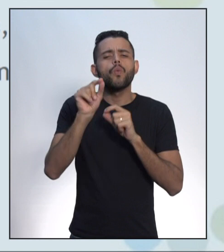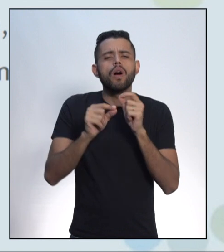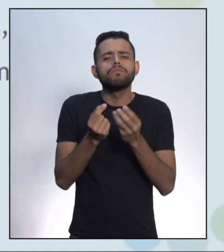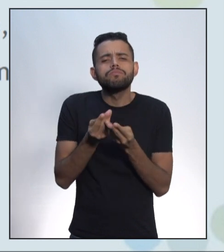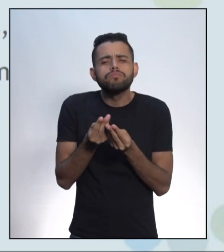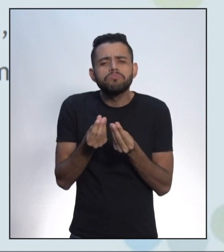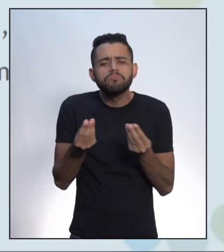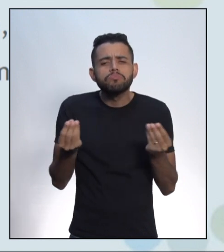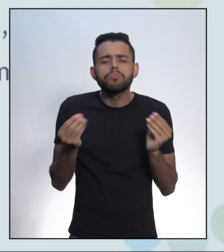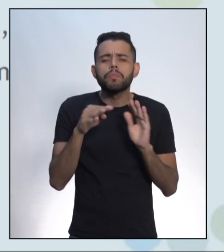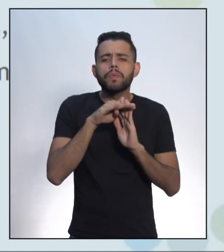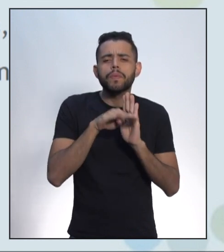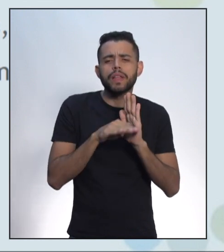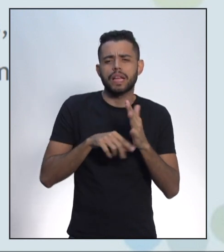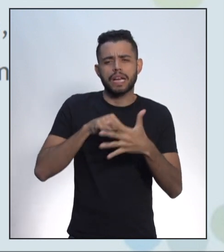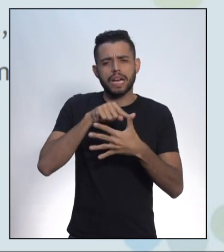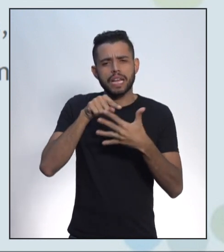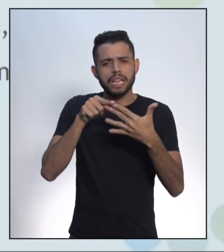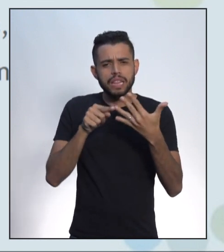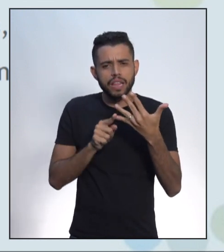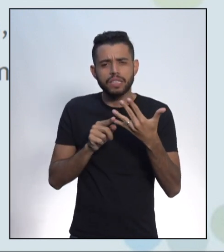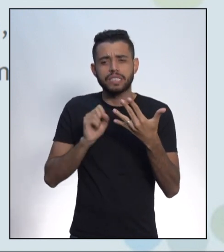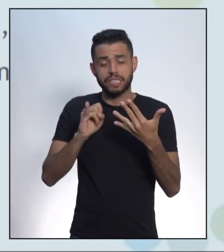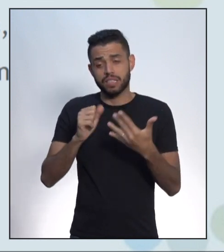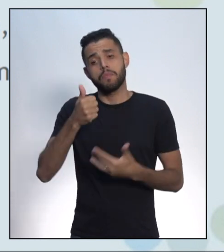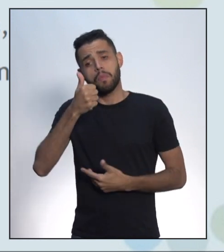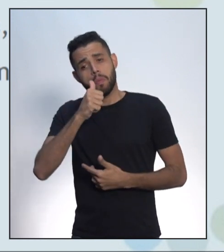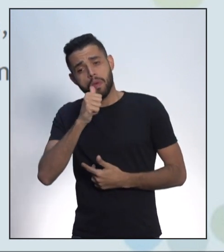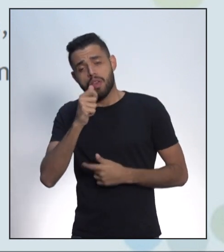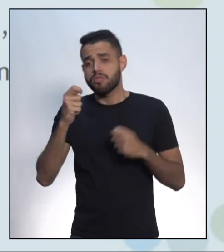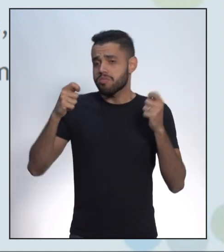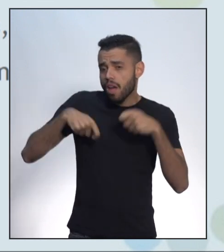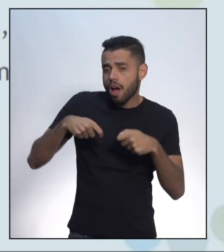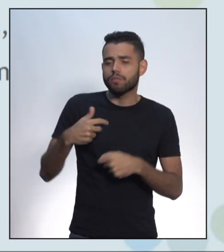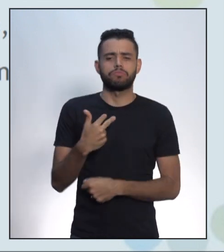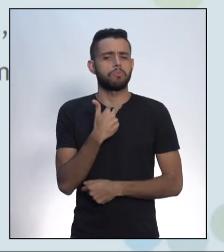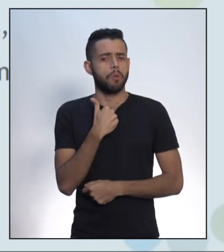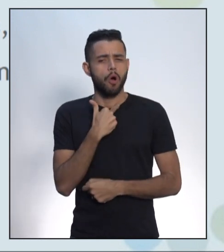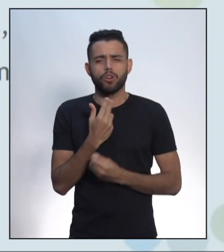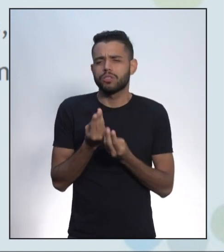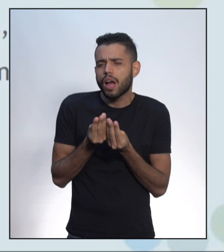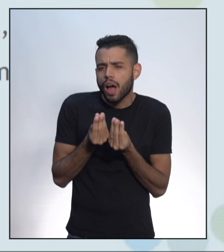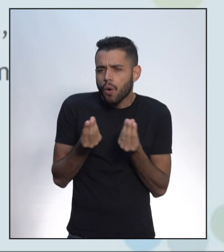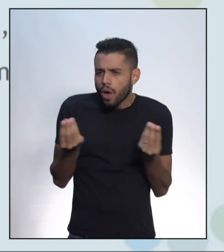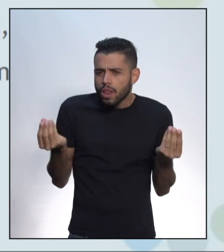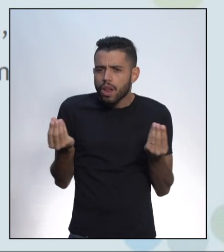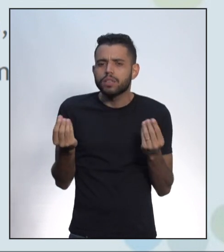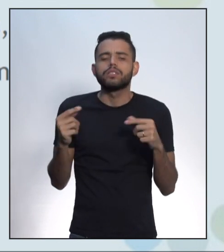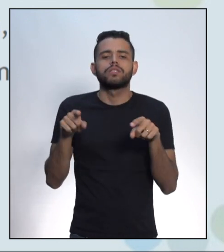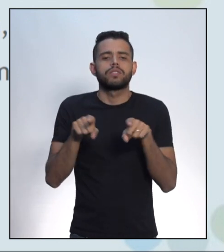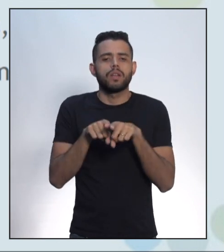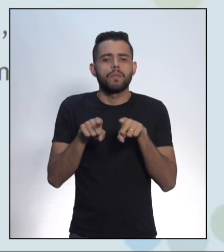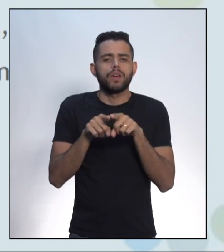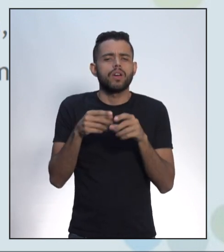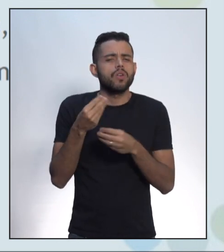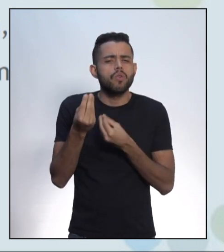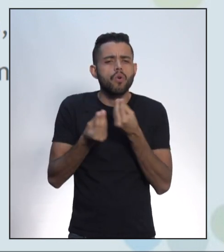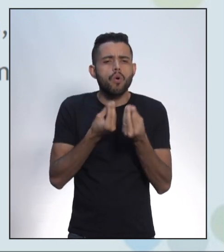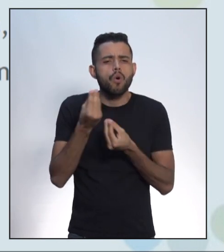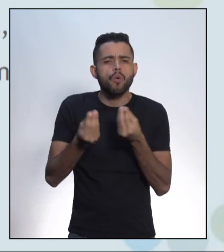as características, a potabilidade da qualidade, bem como os princípios de